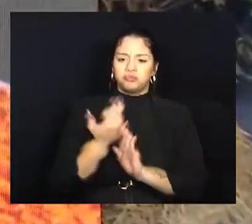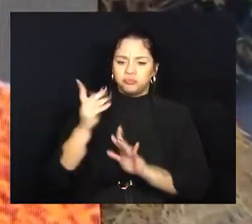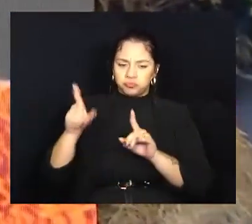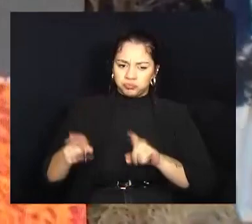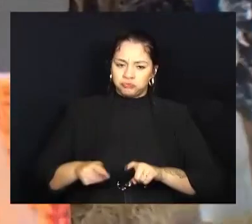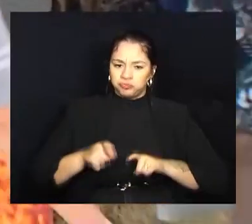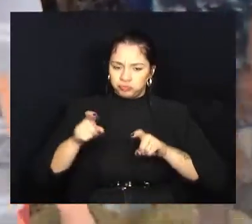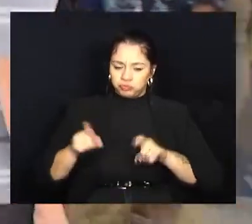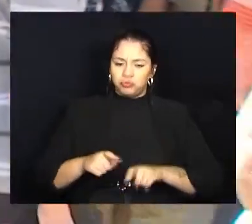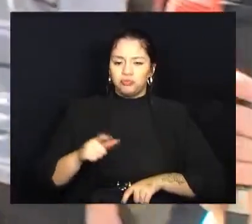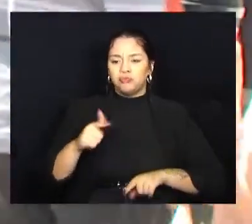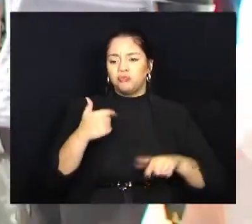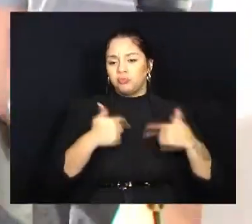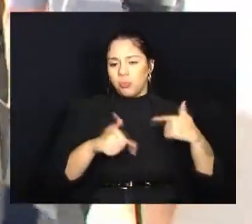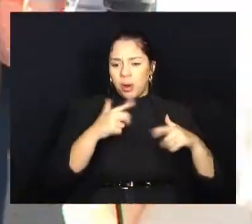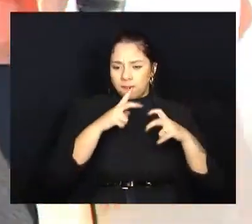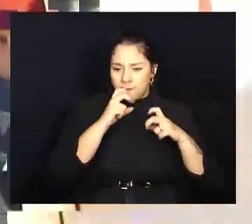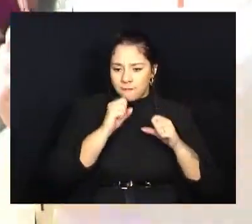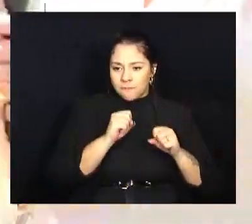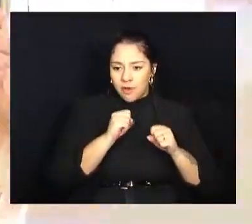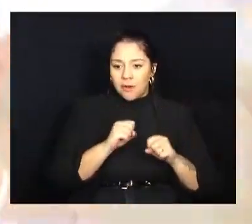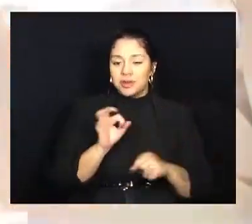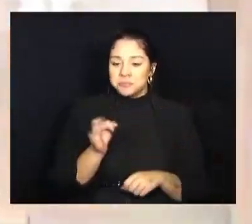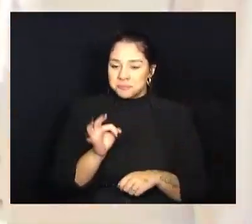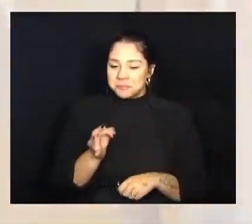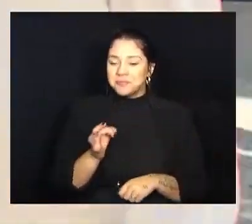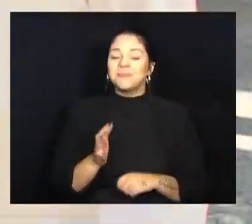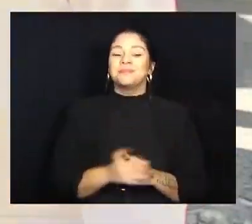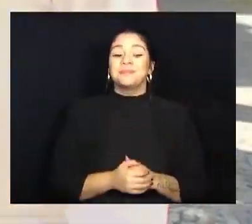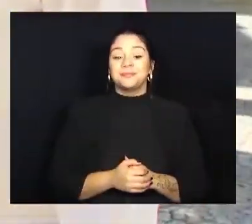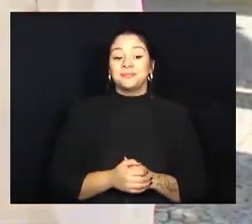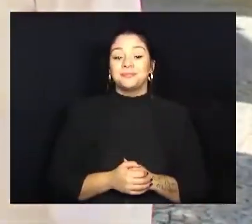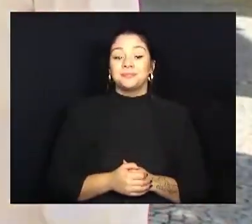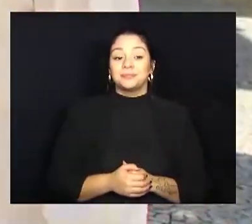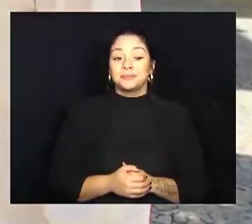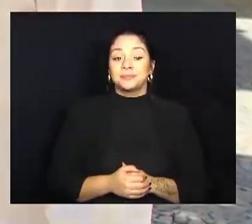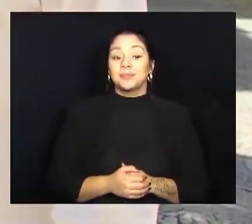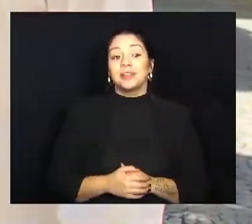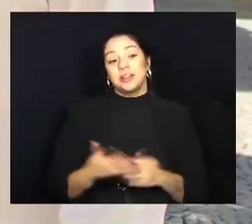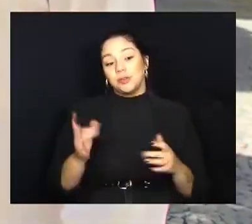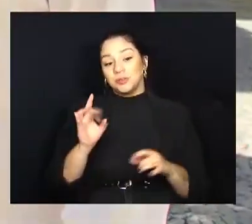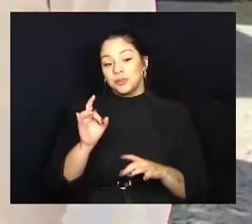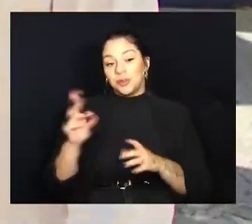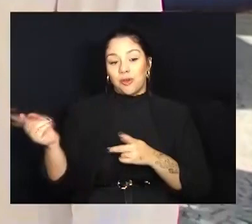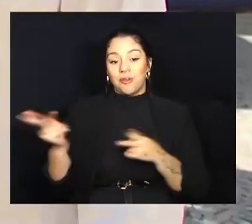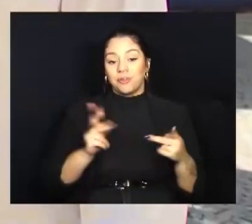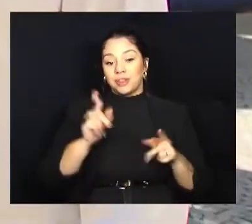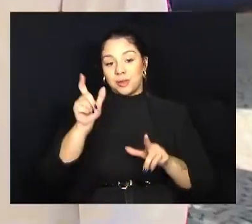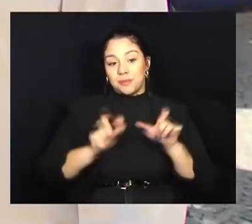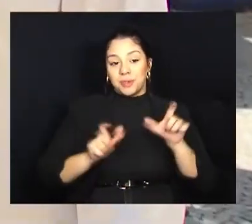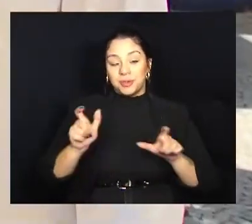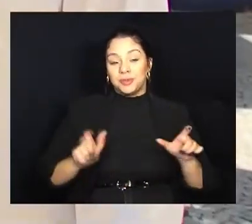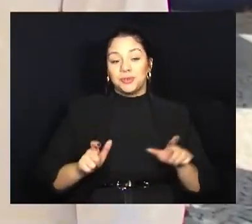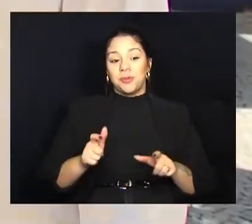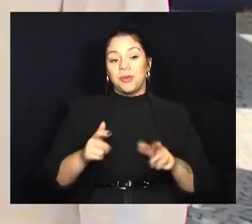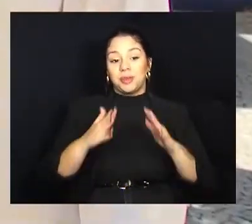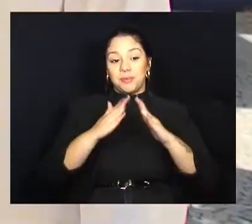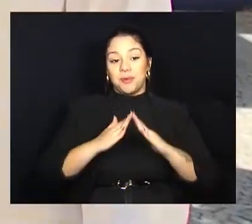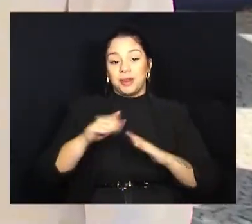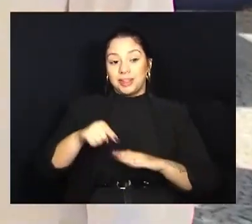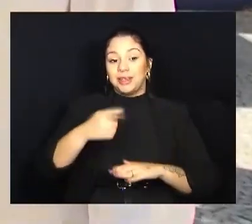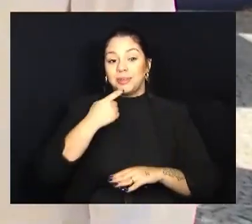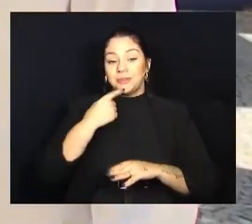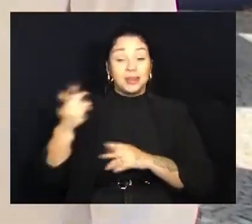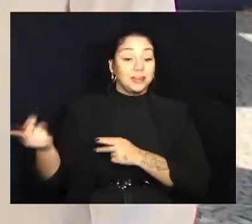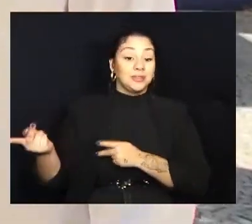agrícolas, trabalham forte aqui também, né, secretária? Vamos deixar esse último convite aí para o campineiro vir visitar hoje